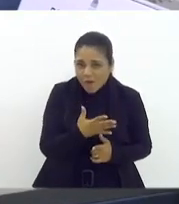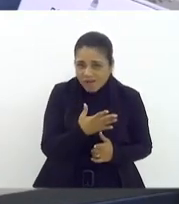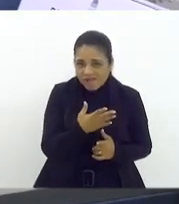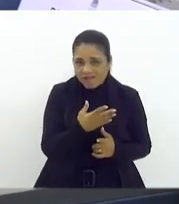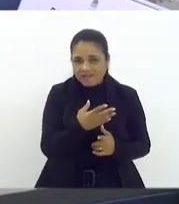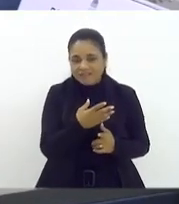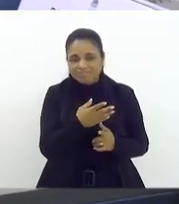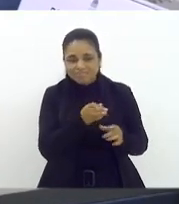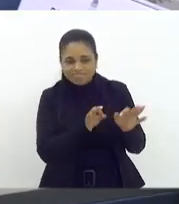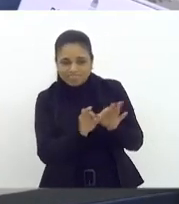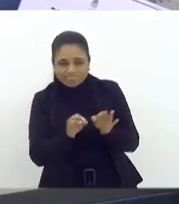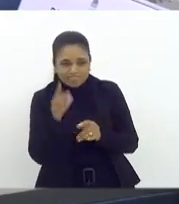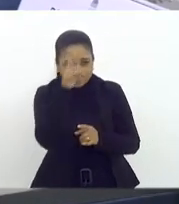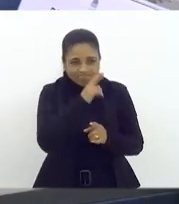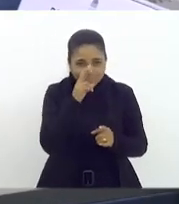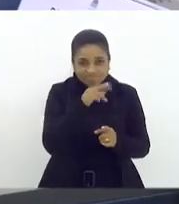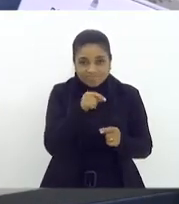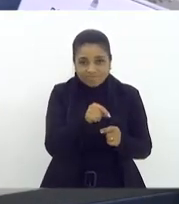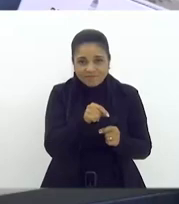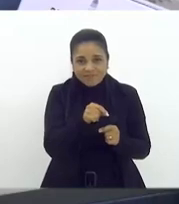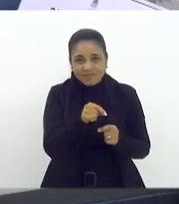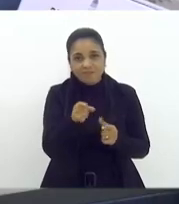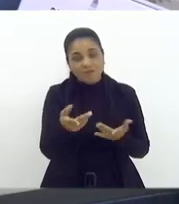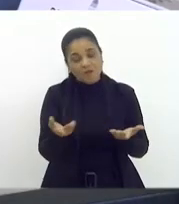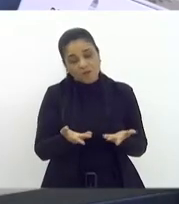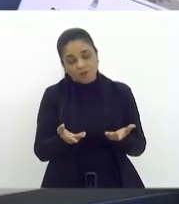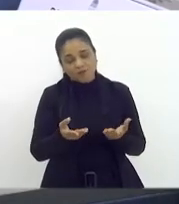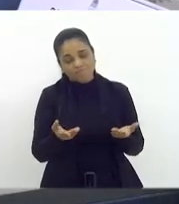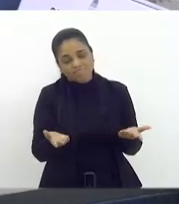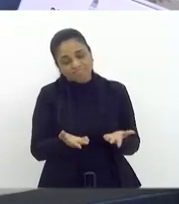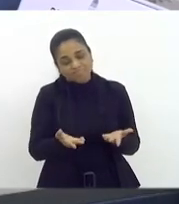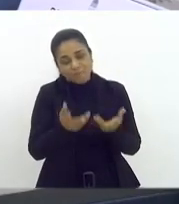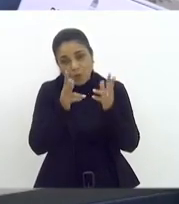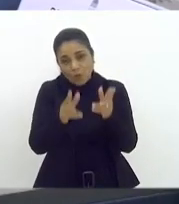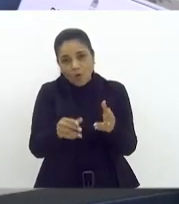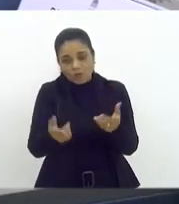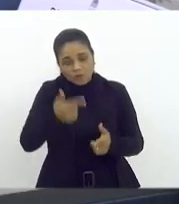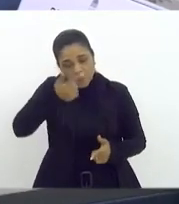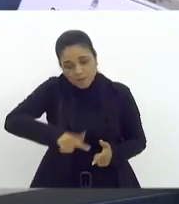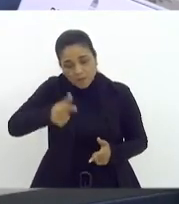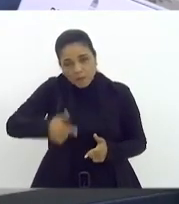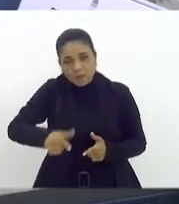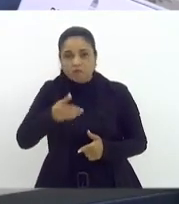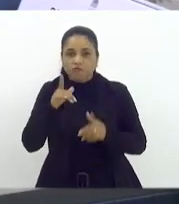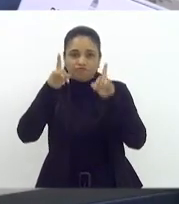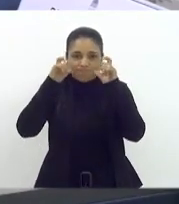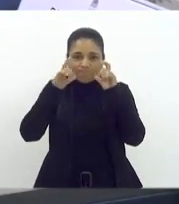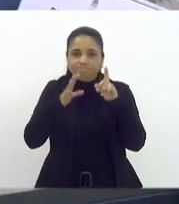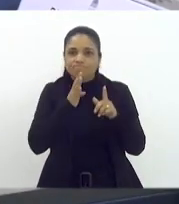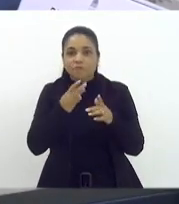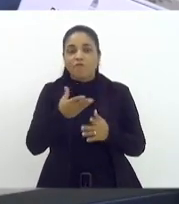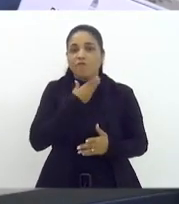de sucesso se ele for mal feito eu vou ter o cenário que a gente tem hoje repetição de reconhecimentos